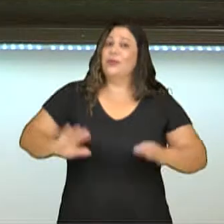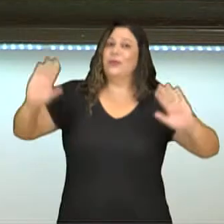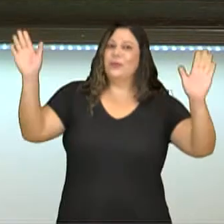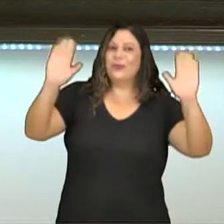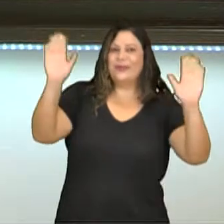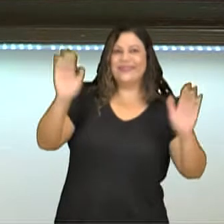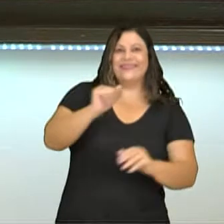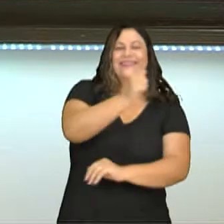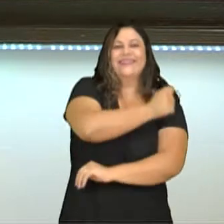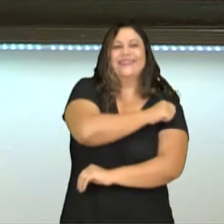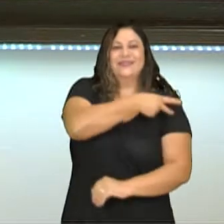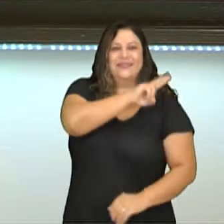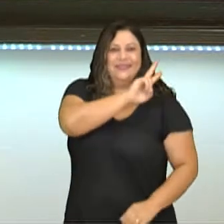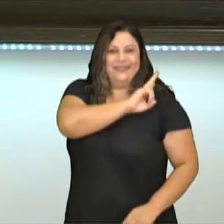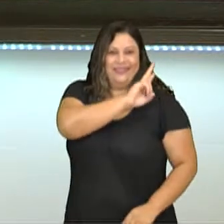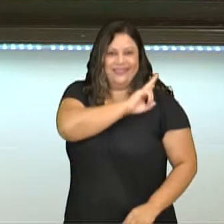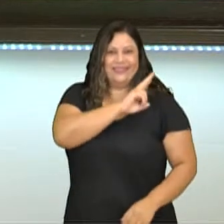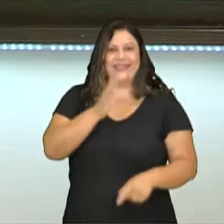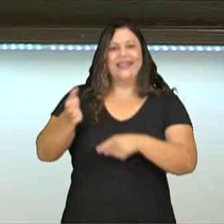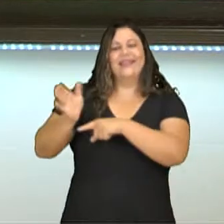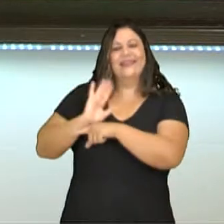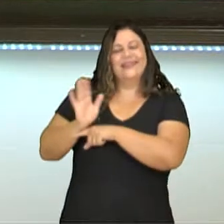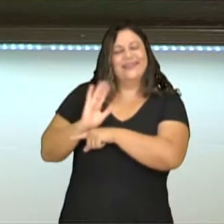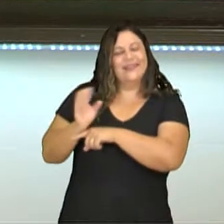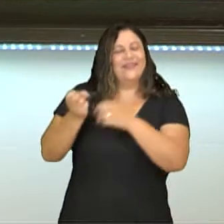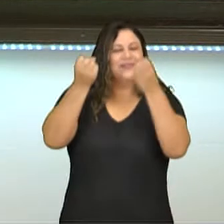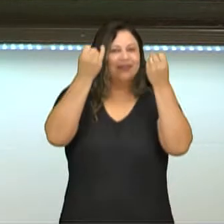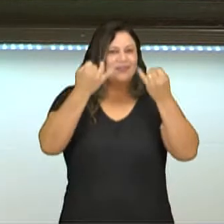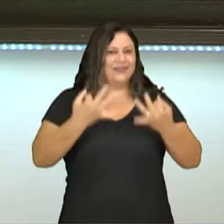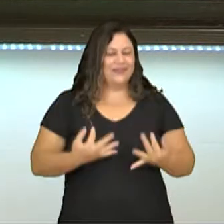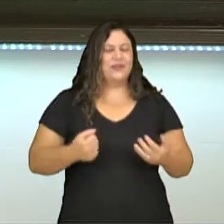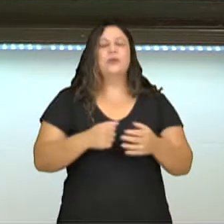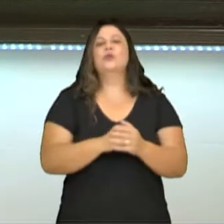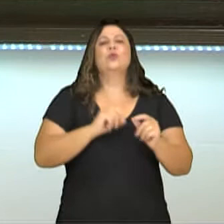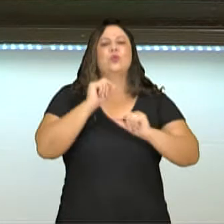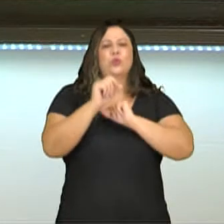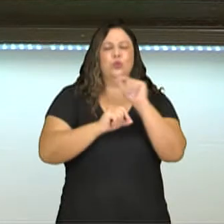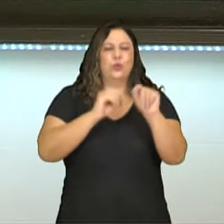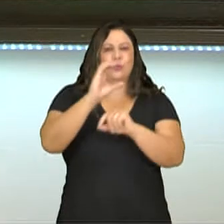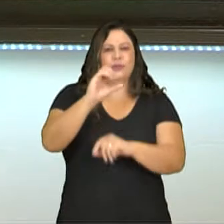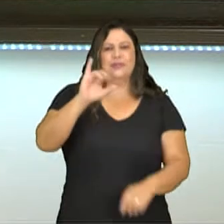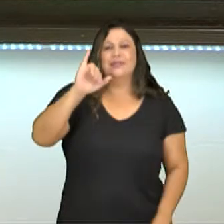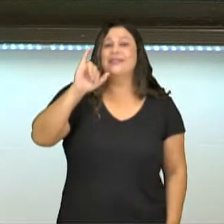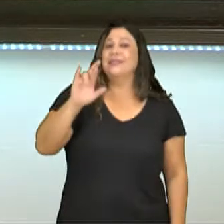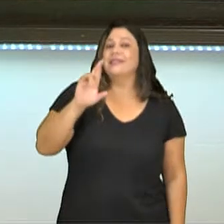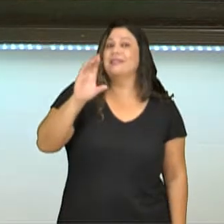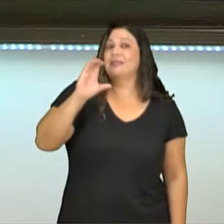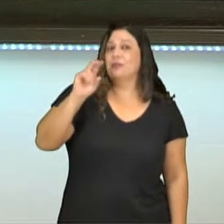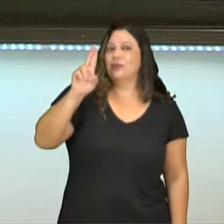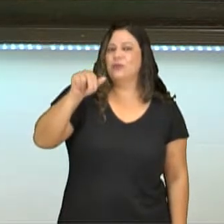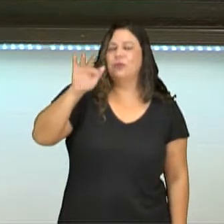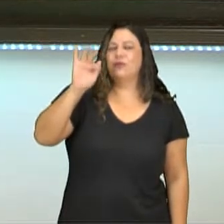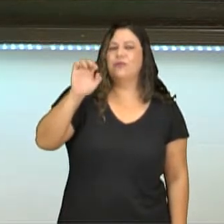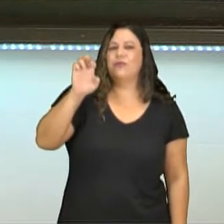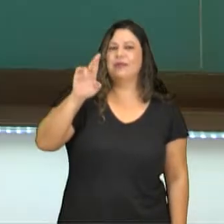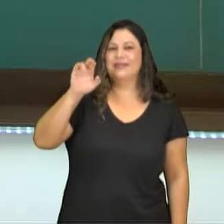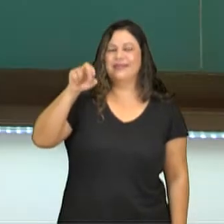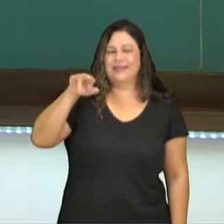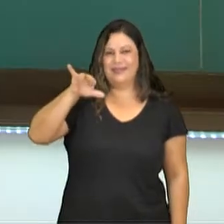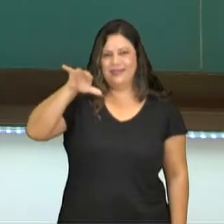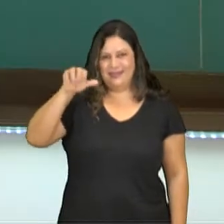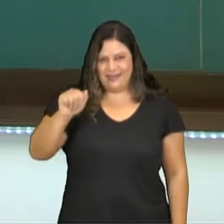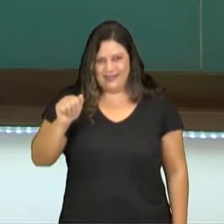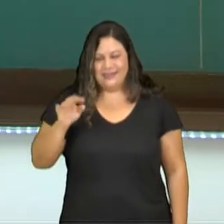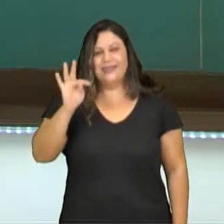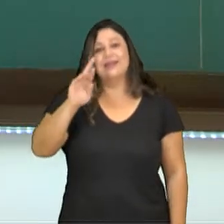Olá, estudantes da segunda série! Neste vídeo vamos falar sobre circunferência trigonométrica. Vamos começar então vendo